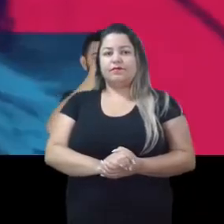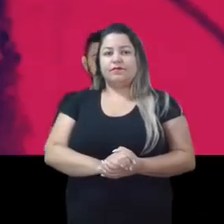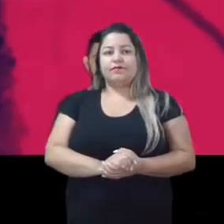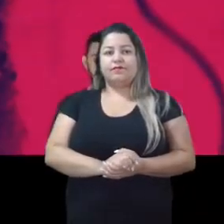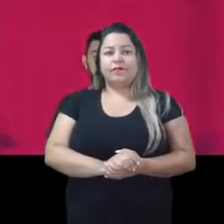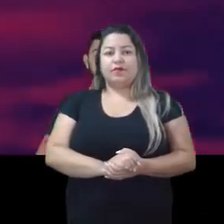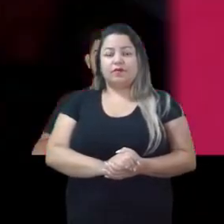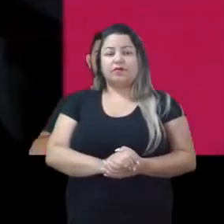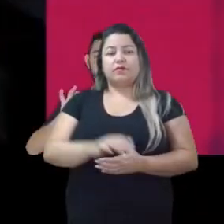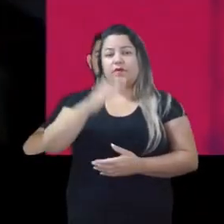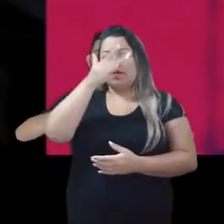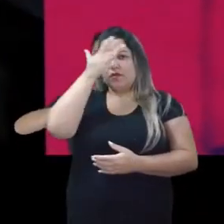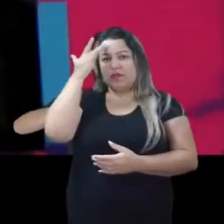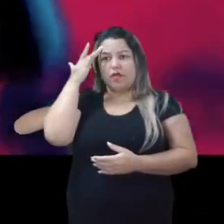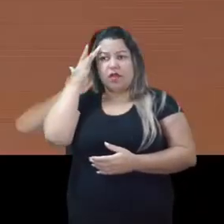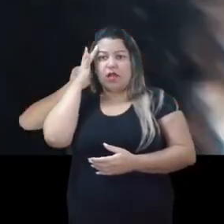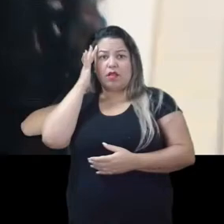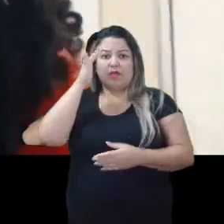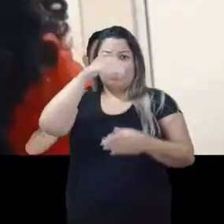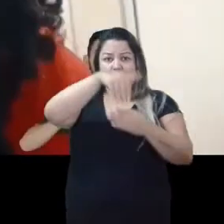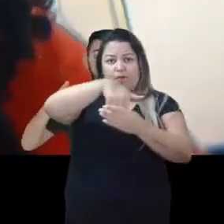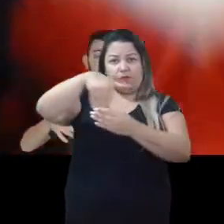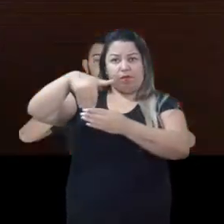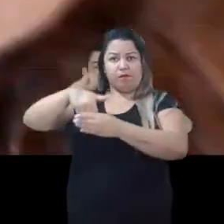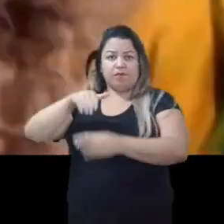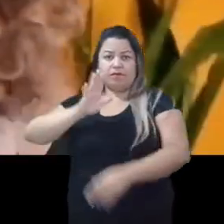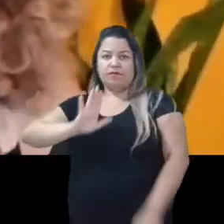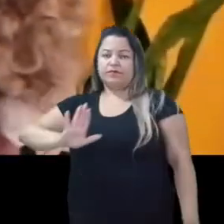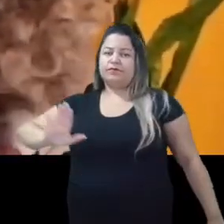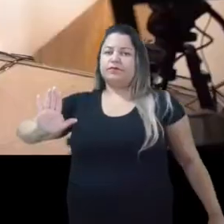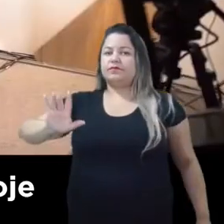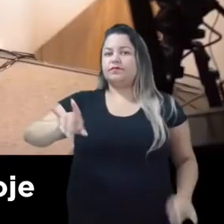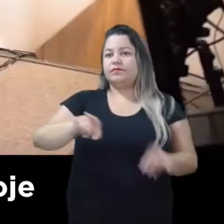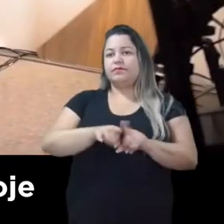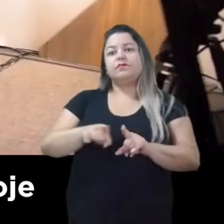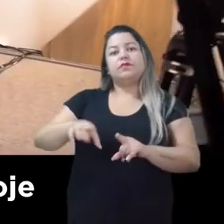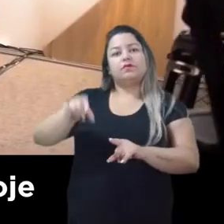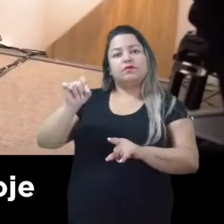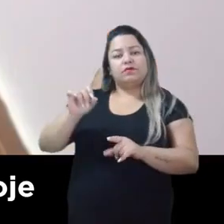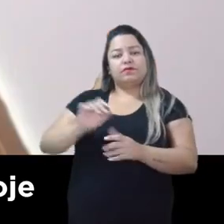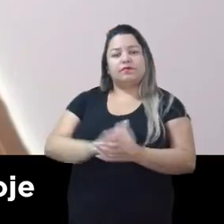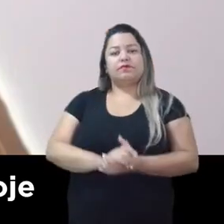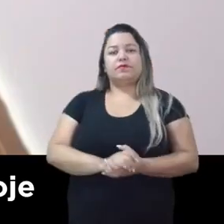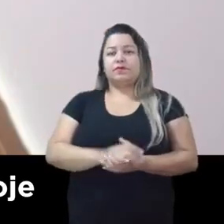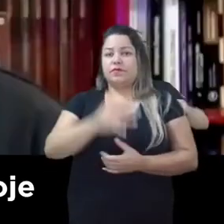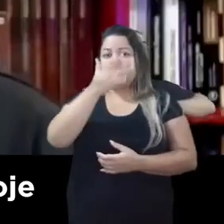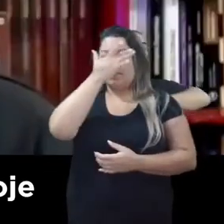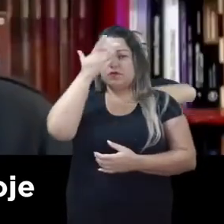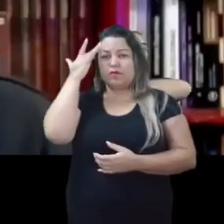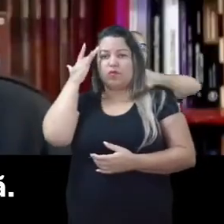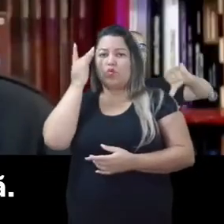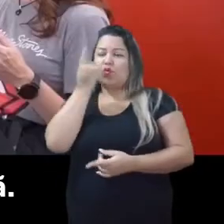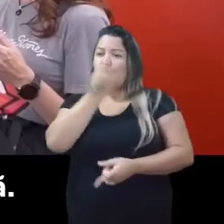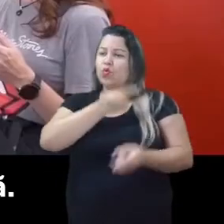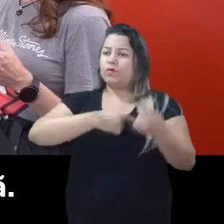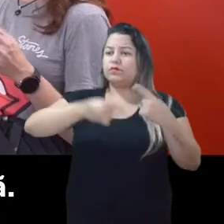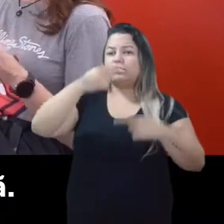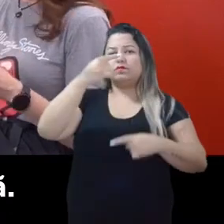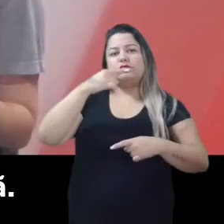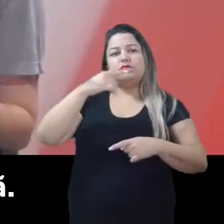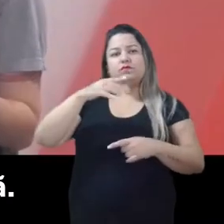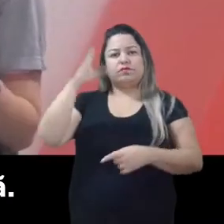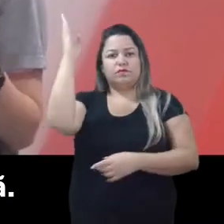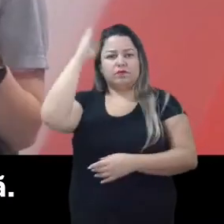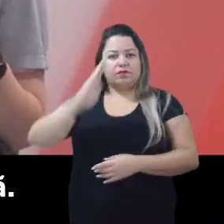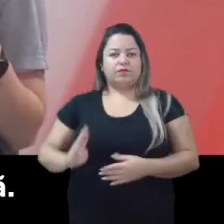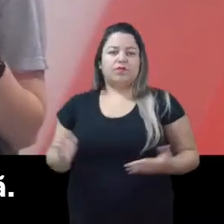Daquelas que votam, das que se candidatam e das eleitas. Daqueles que constroem o Brasil de hoje e dos que sonham